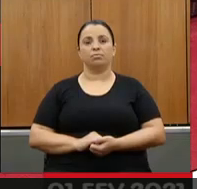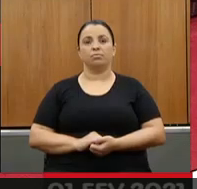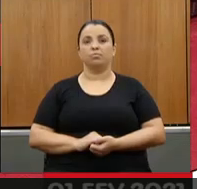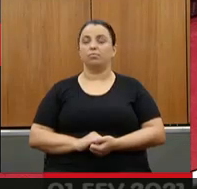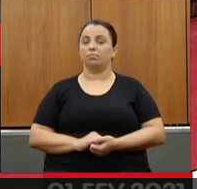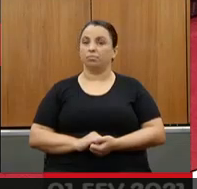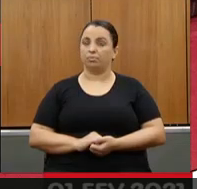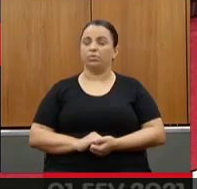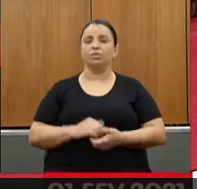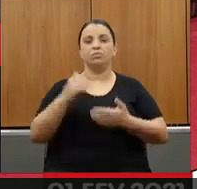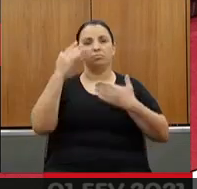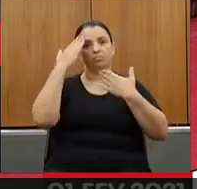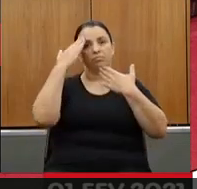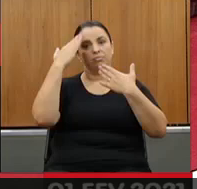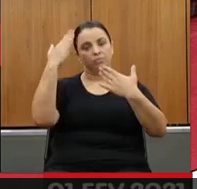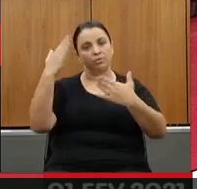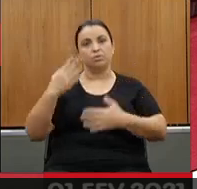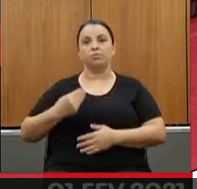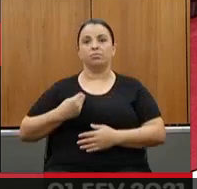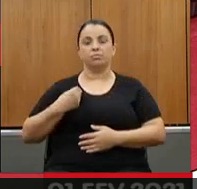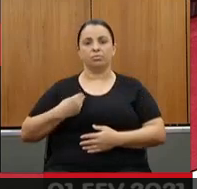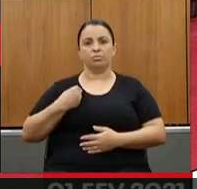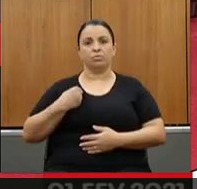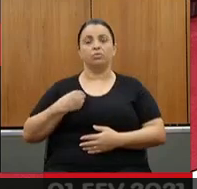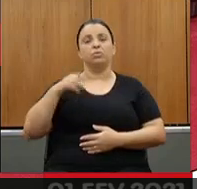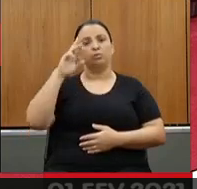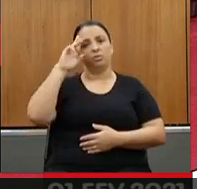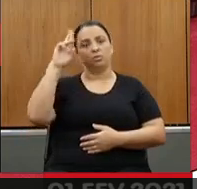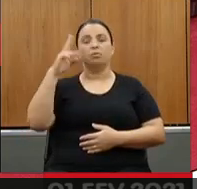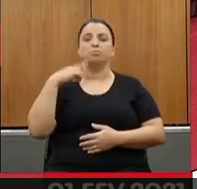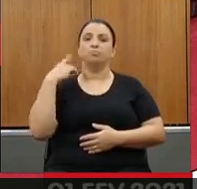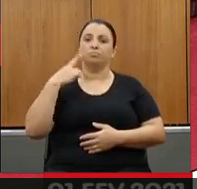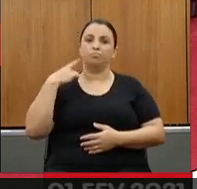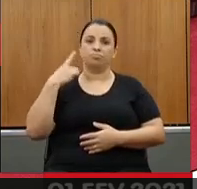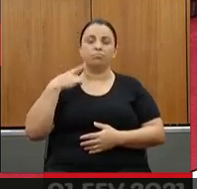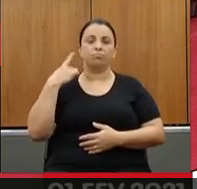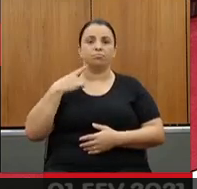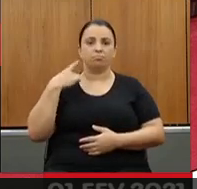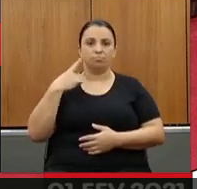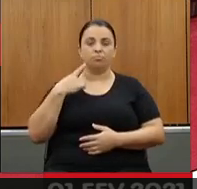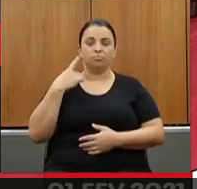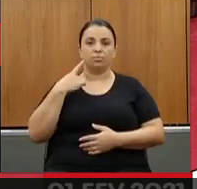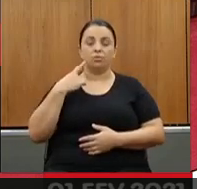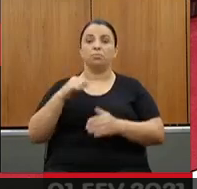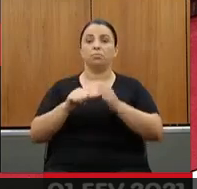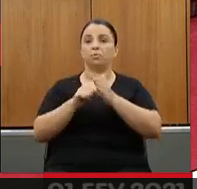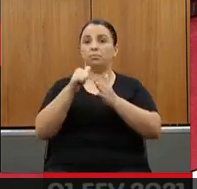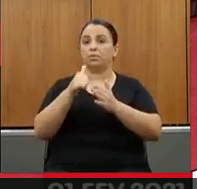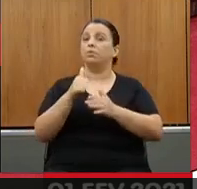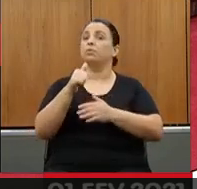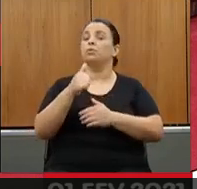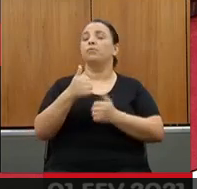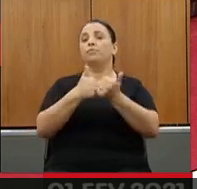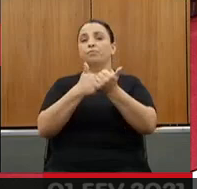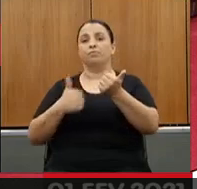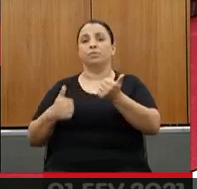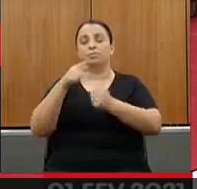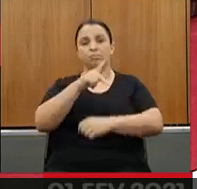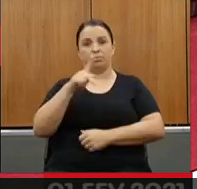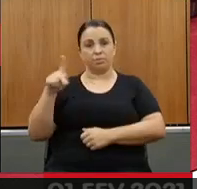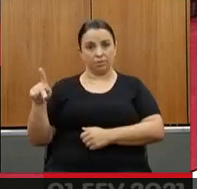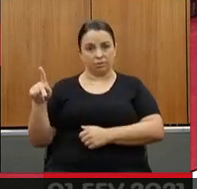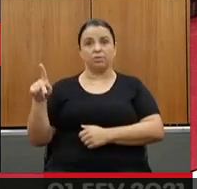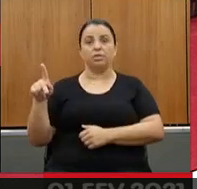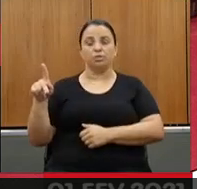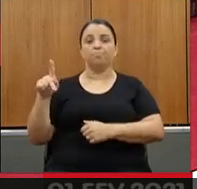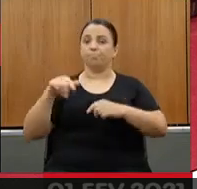Registramos e agradecemos a presença do excelentíssimo senhores deputados. Primeiro vice-presidente eleito da Assembleia